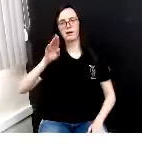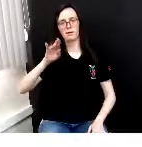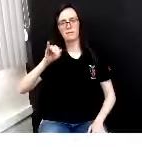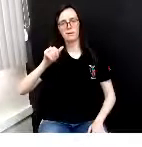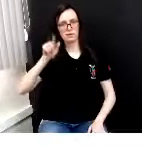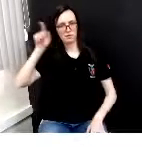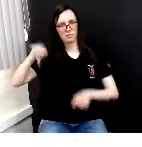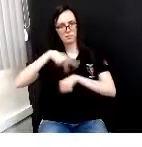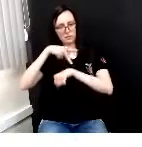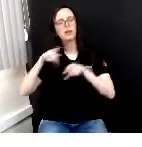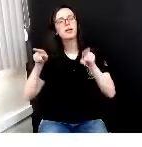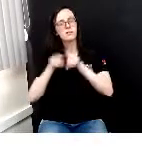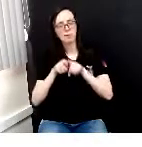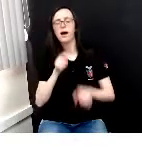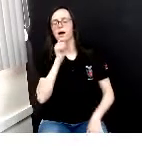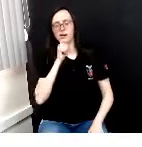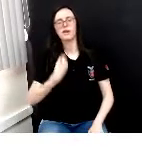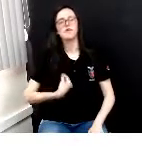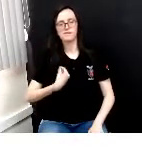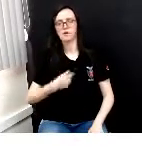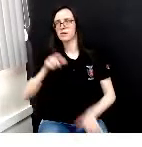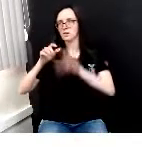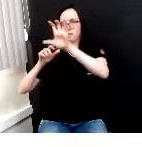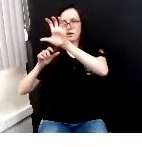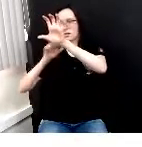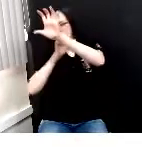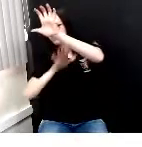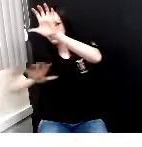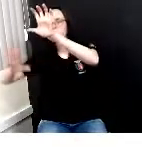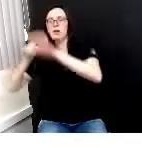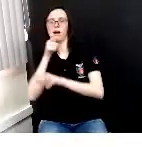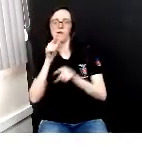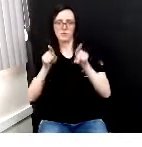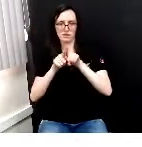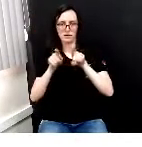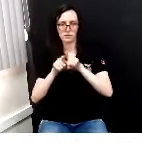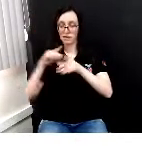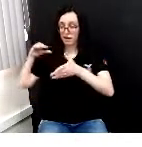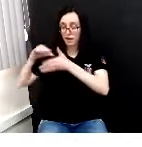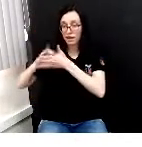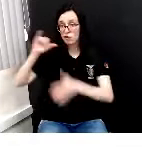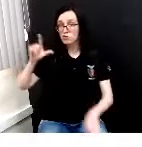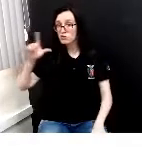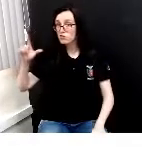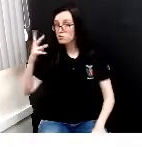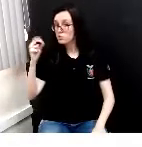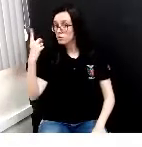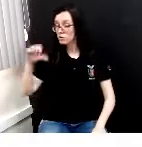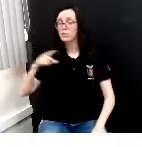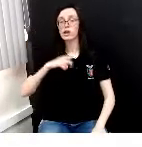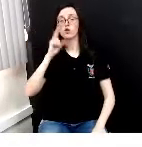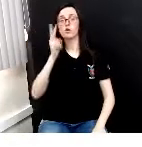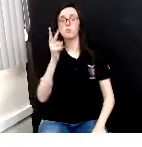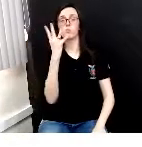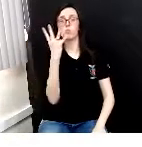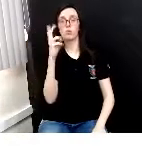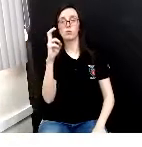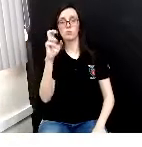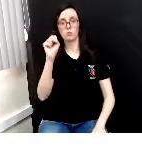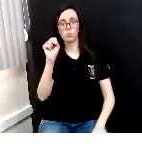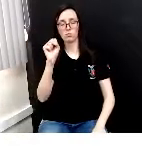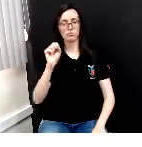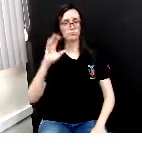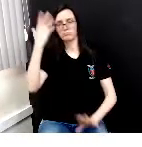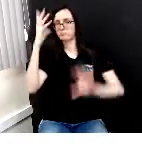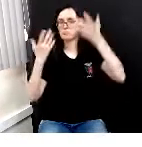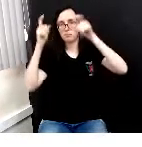ainda afeta a Península Arábica. Até julho de 2019, nós tínhamos 2.458 casos